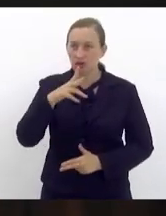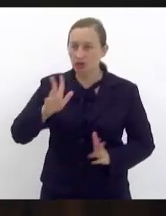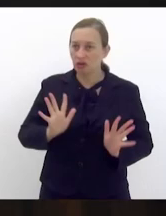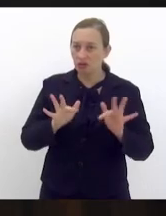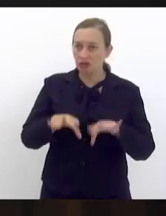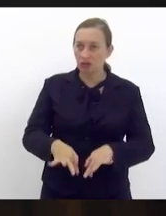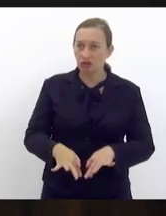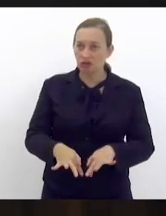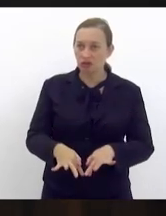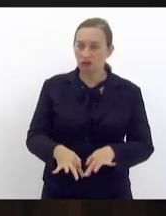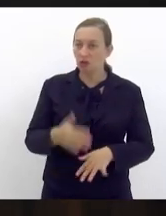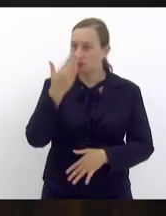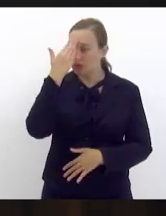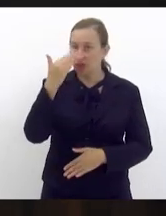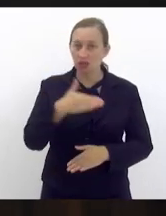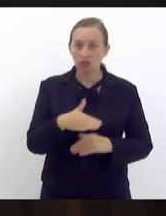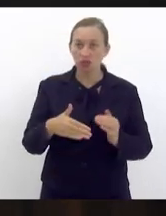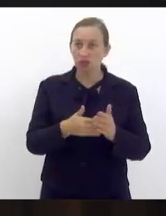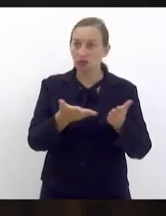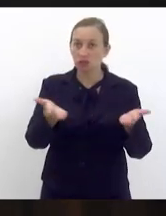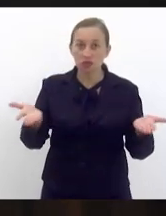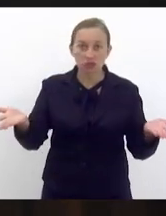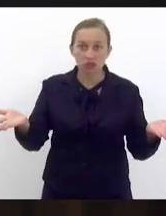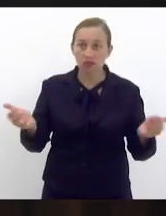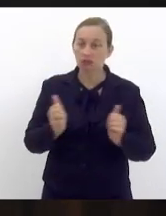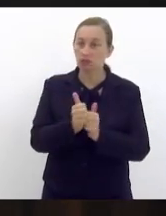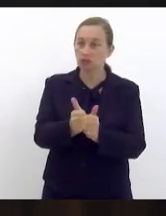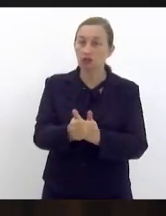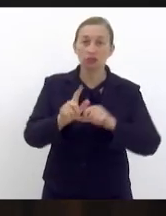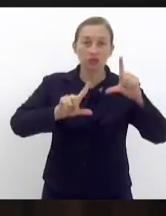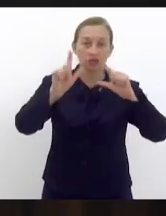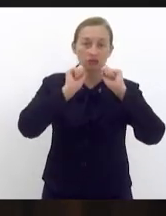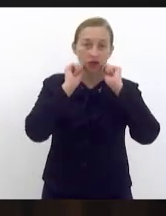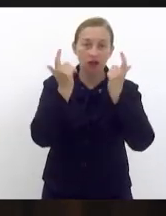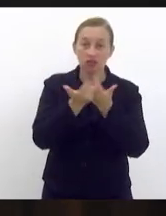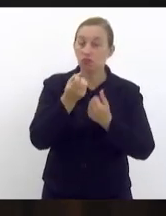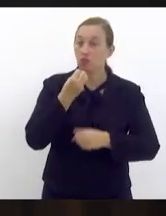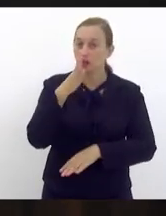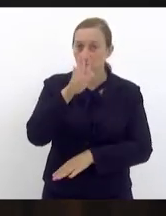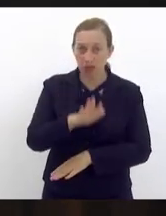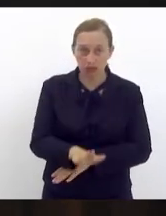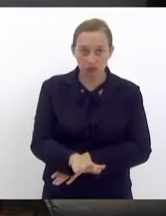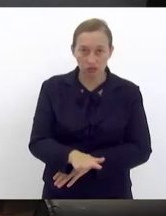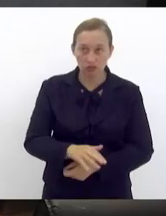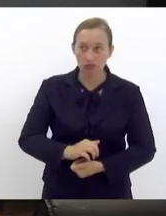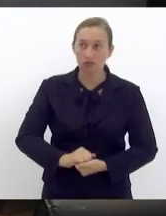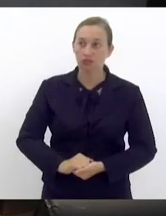expediente final. Obrigada a todas e todos que nos acompanham pela TV Alerj. Boa tarde.